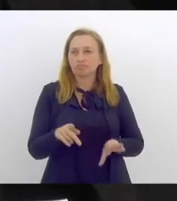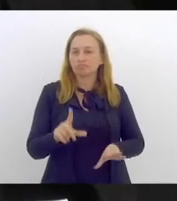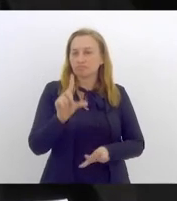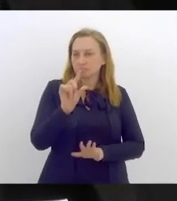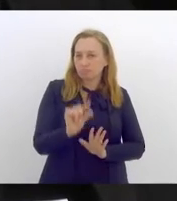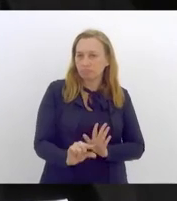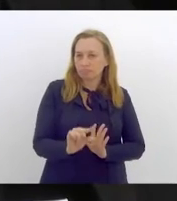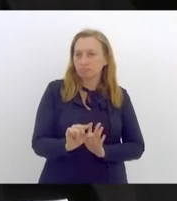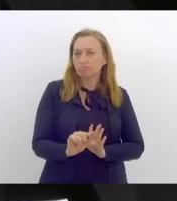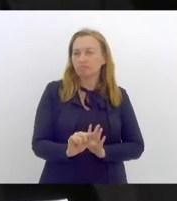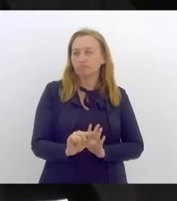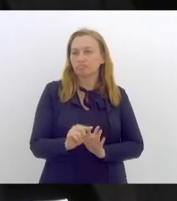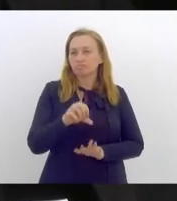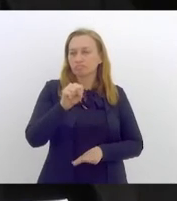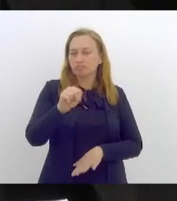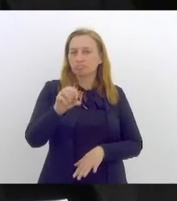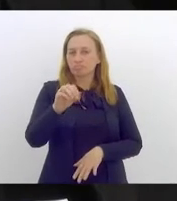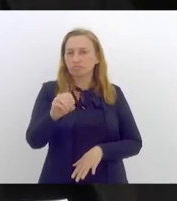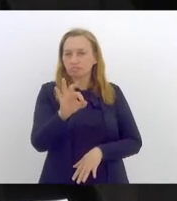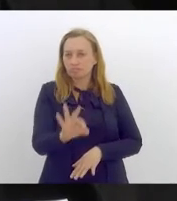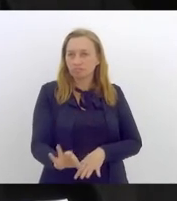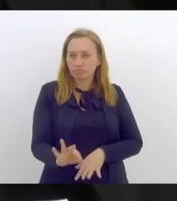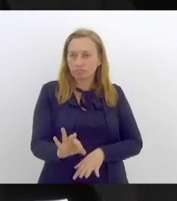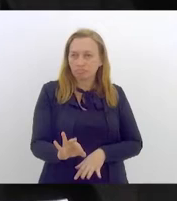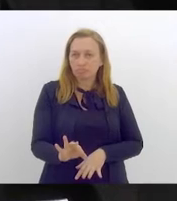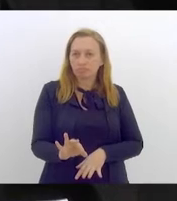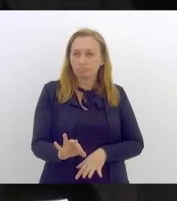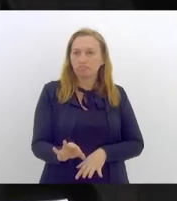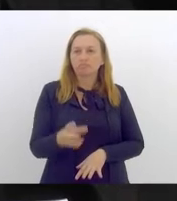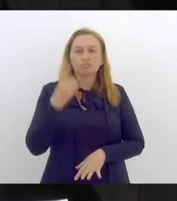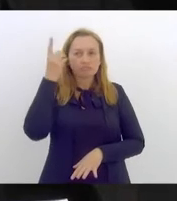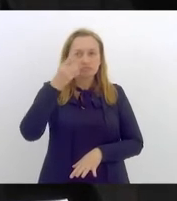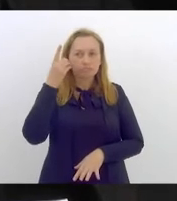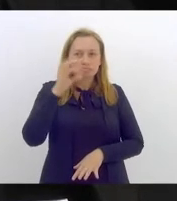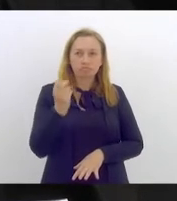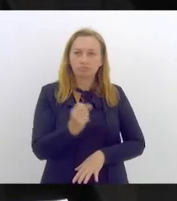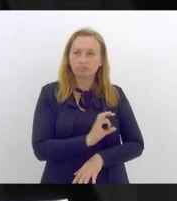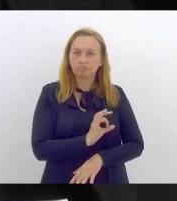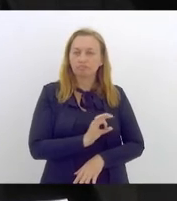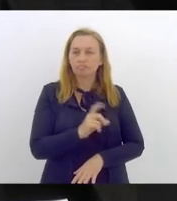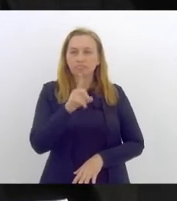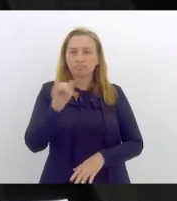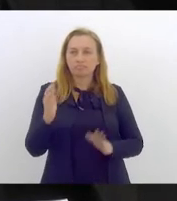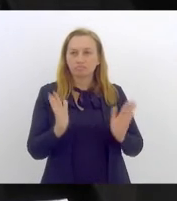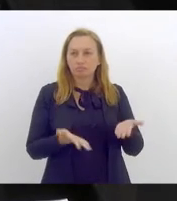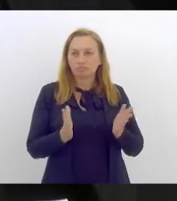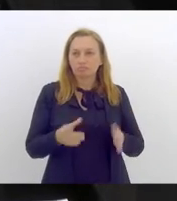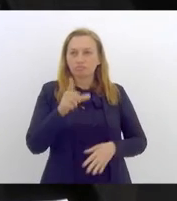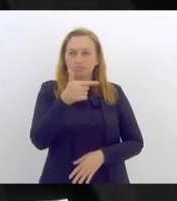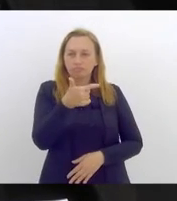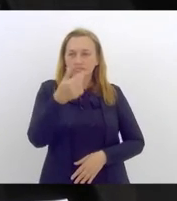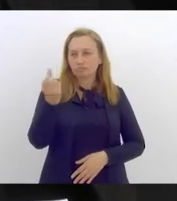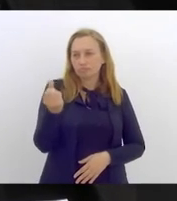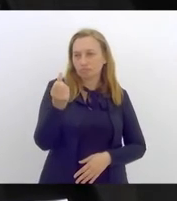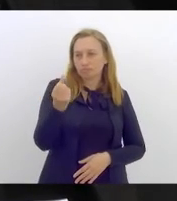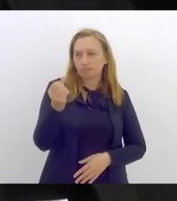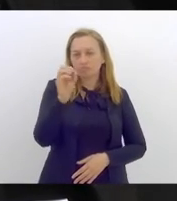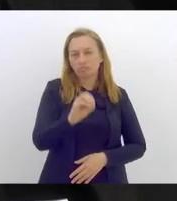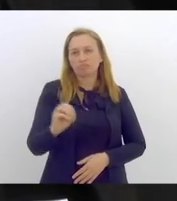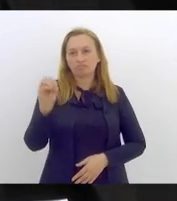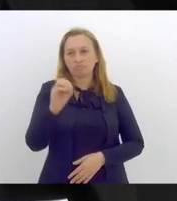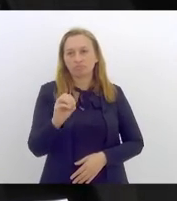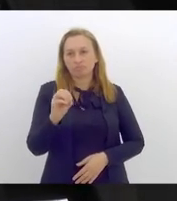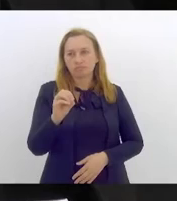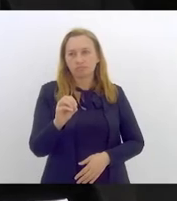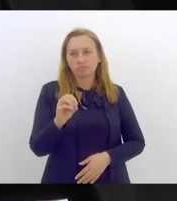redução de mais ou menos 80%, deputada Marta Rocha, no dia de hoje, 26 de outubro, centenário de Darcy